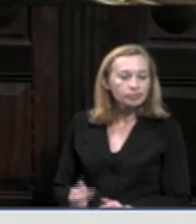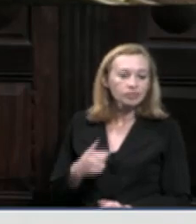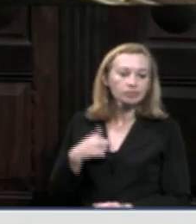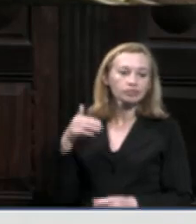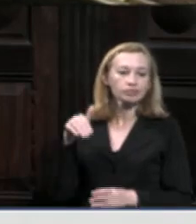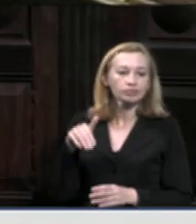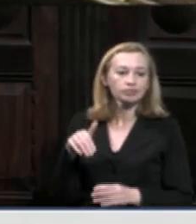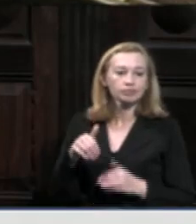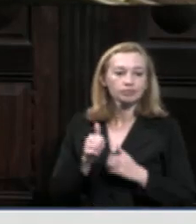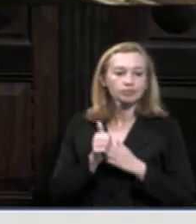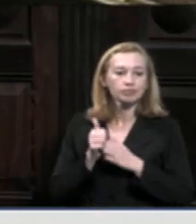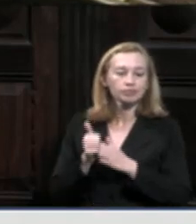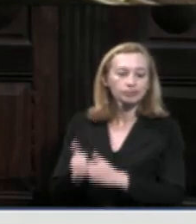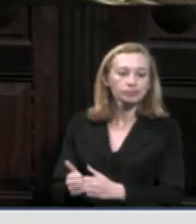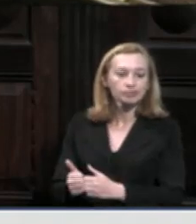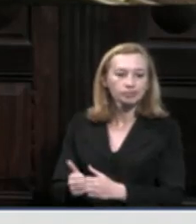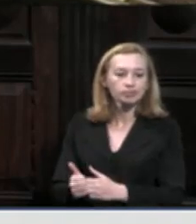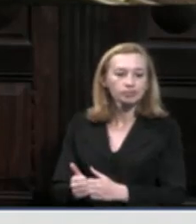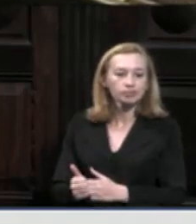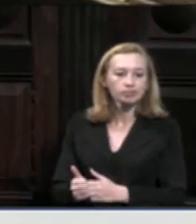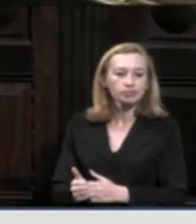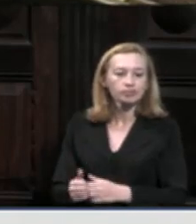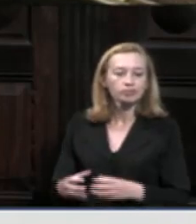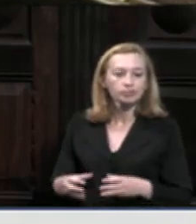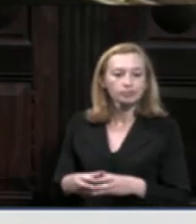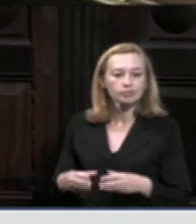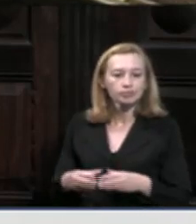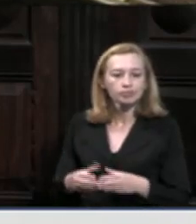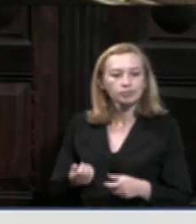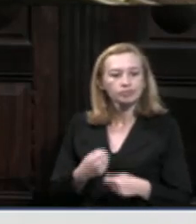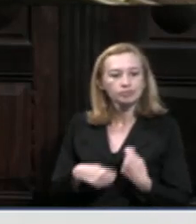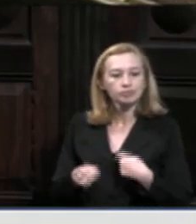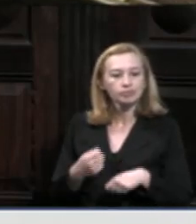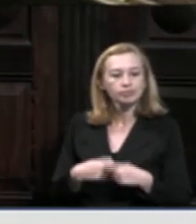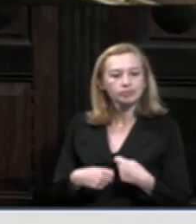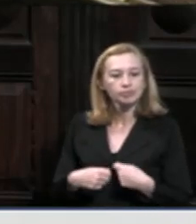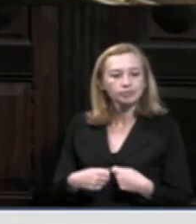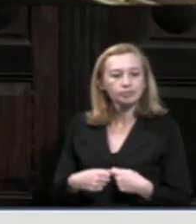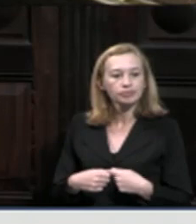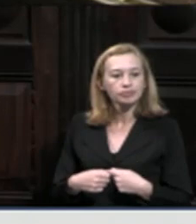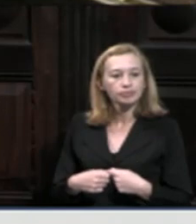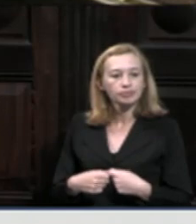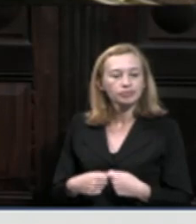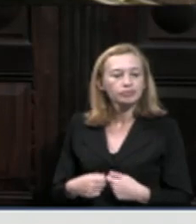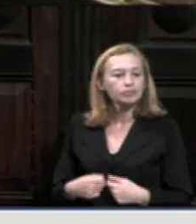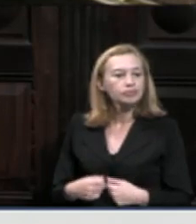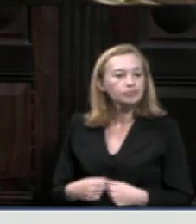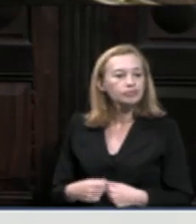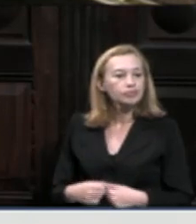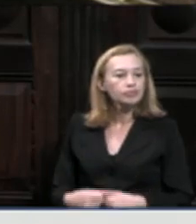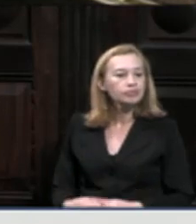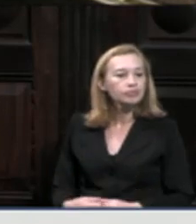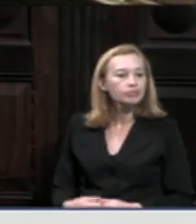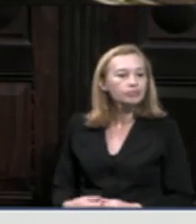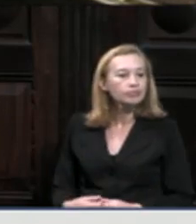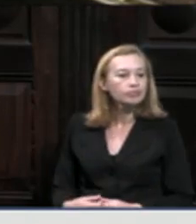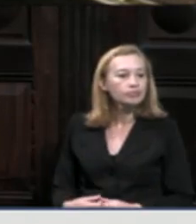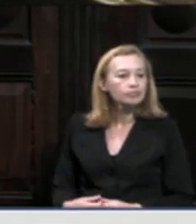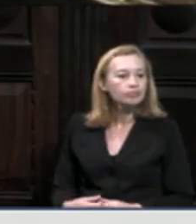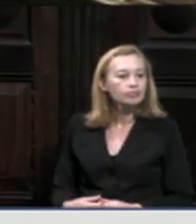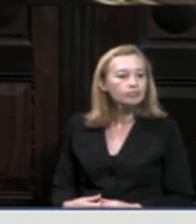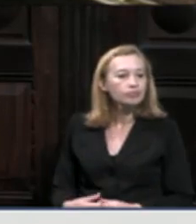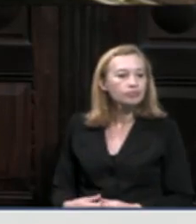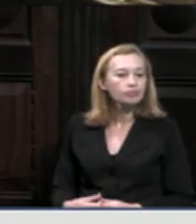acompanho pela Comissão de Orçamento no mérito o ponderado parecer